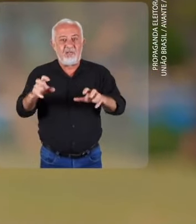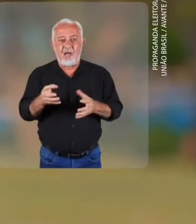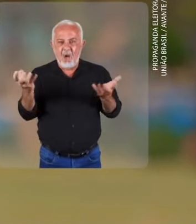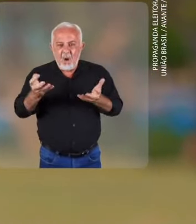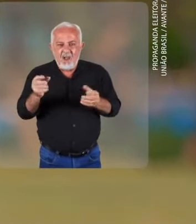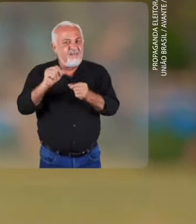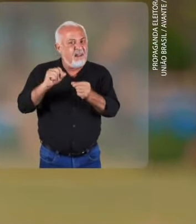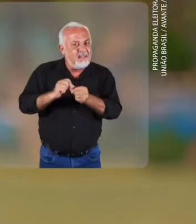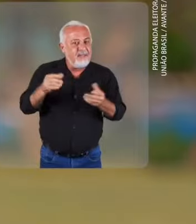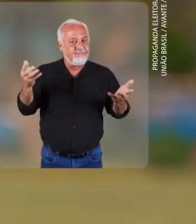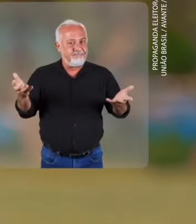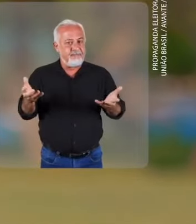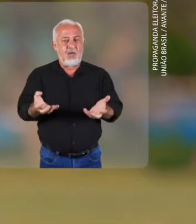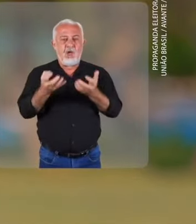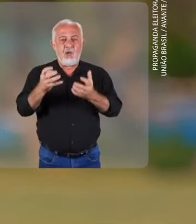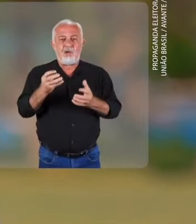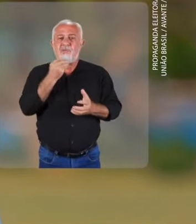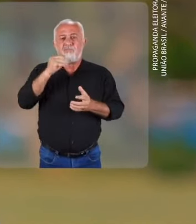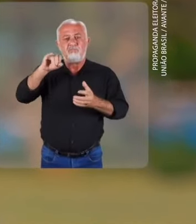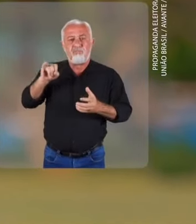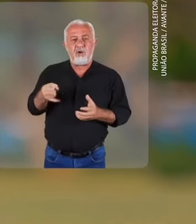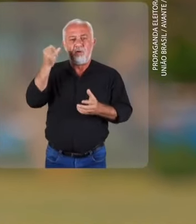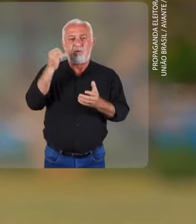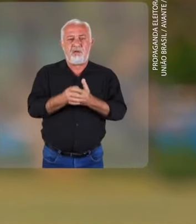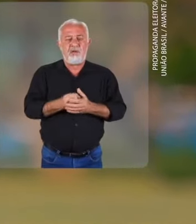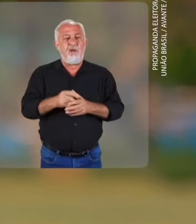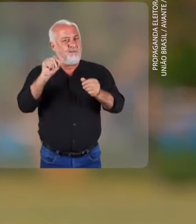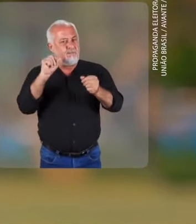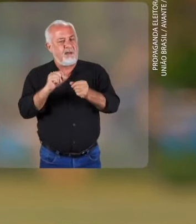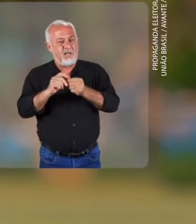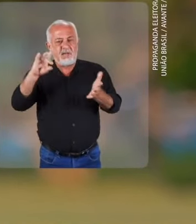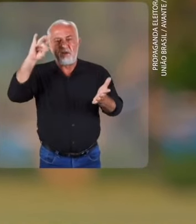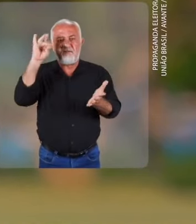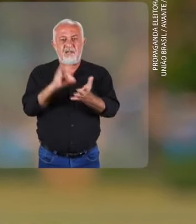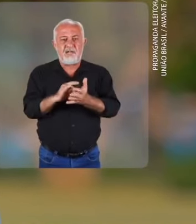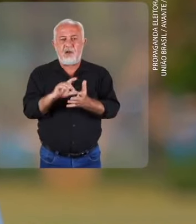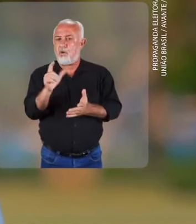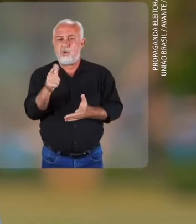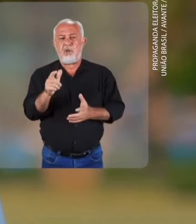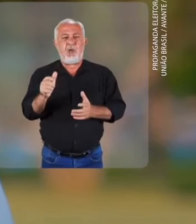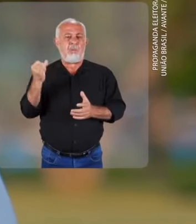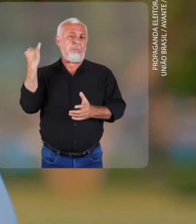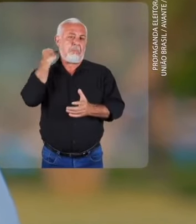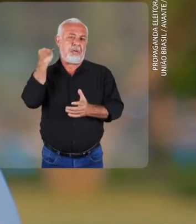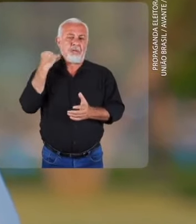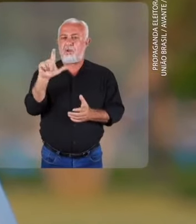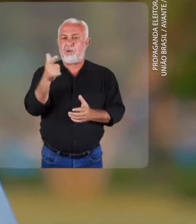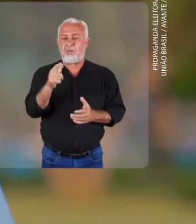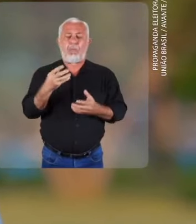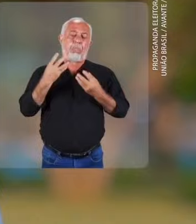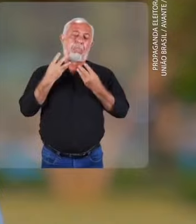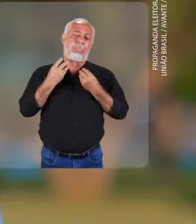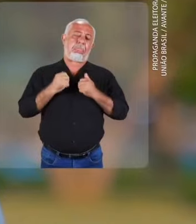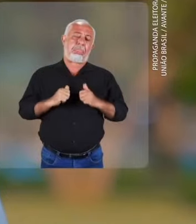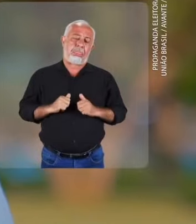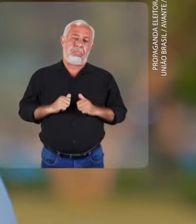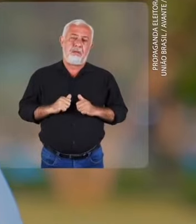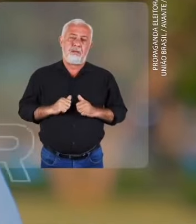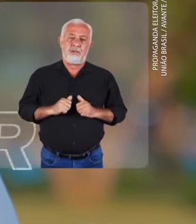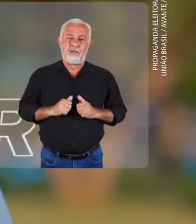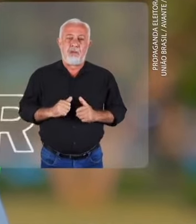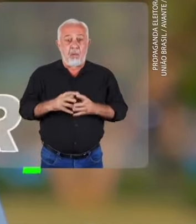agora dizem que vão fazer. Eu quero esta oportunidade de fazer. Eu não tenho preguiça comigo, não tenho corpo